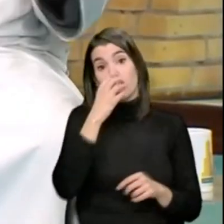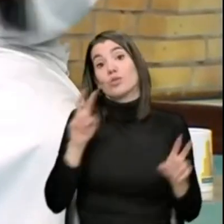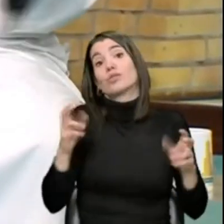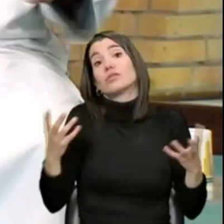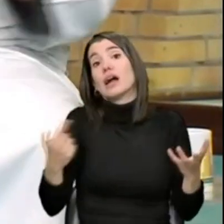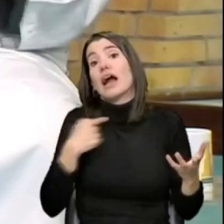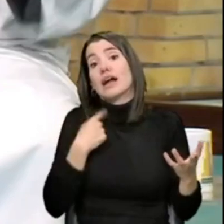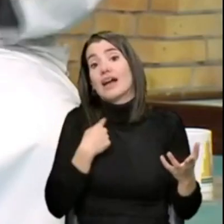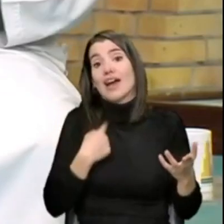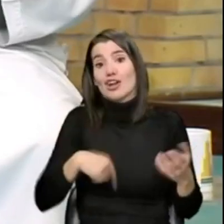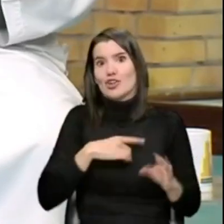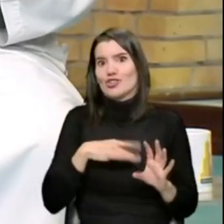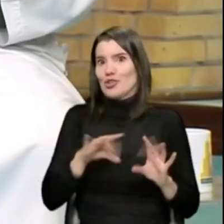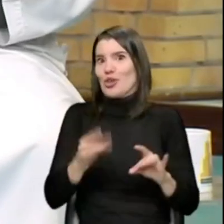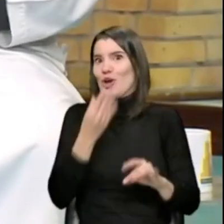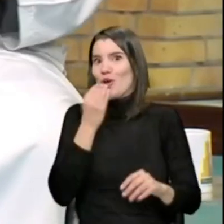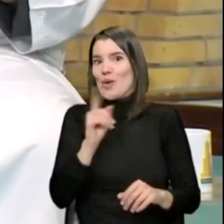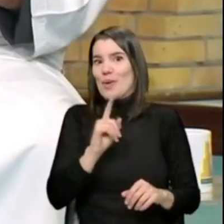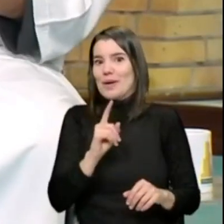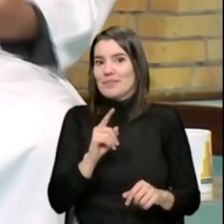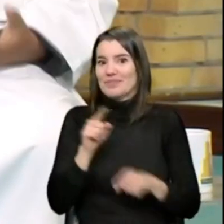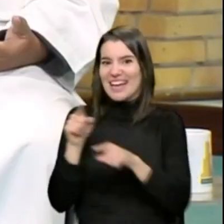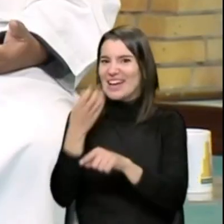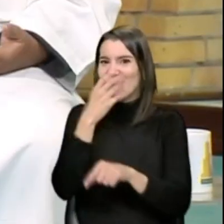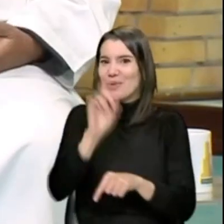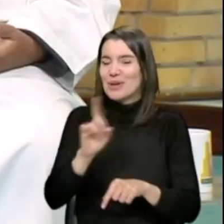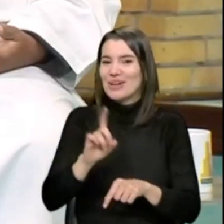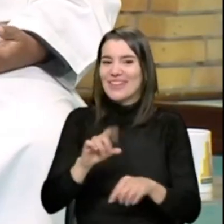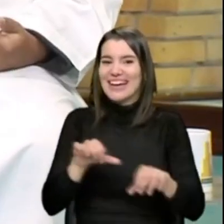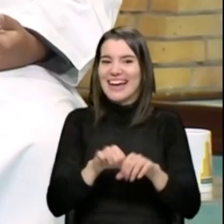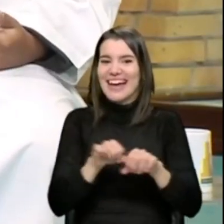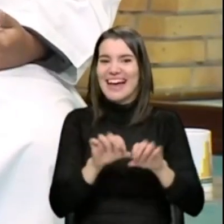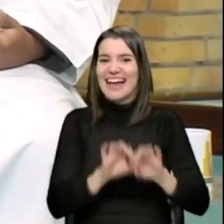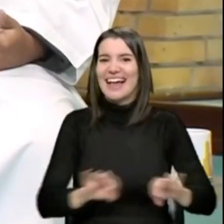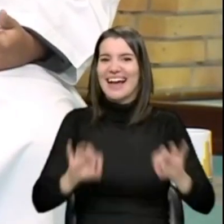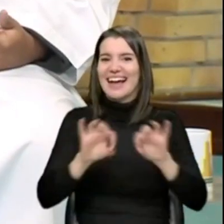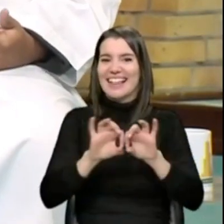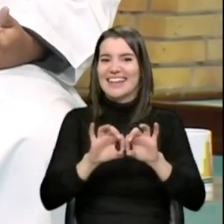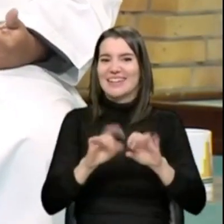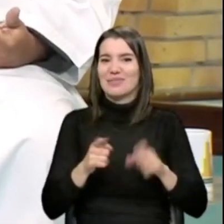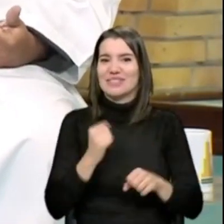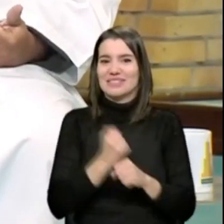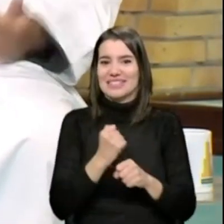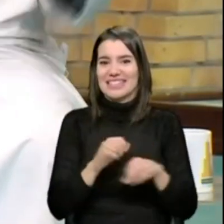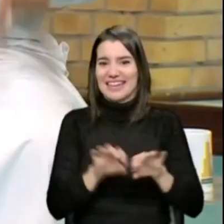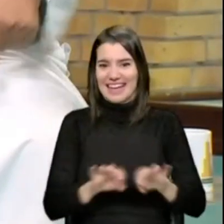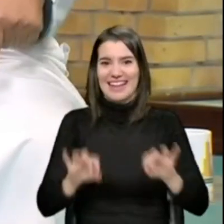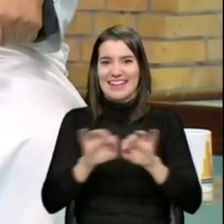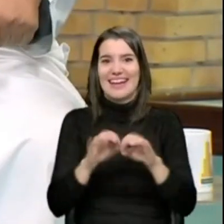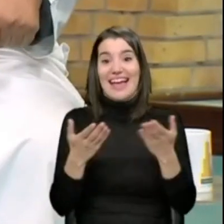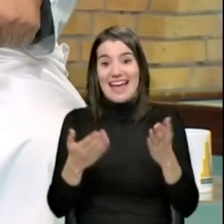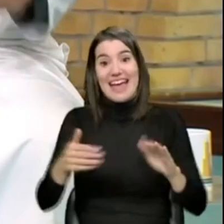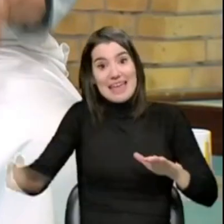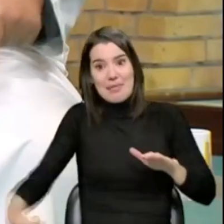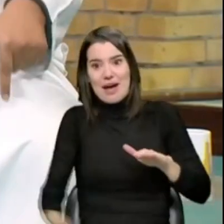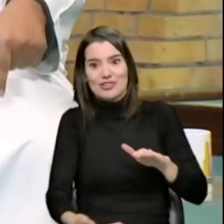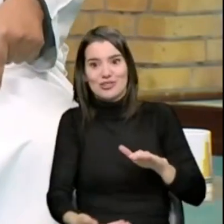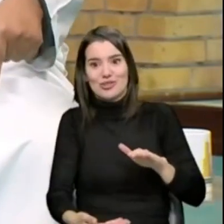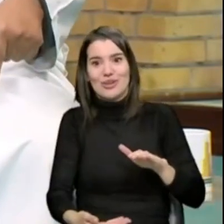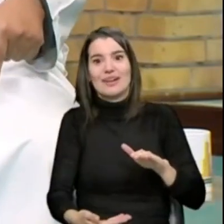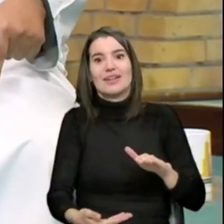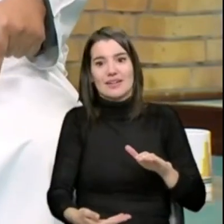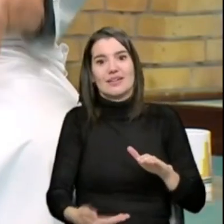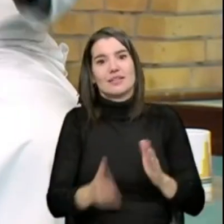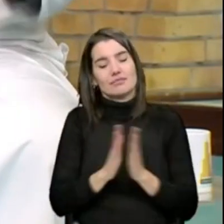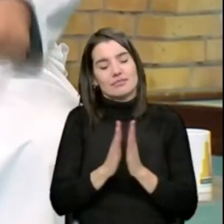uma carne que nem mas não era porco, aquilo não era porco, era uma alheira. Pronto. Começaram a fazer as alheiras. E depois, embaixo era a